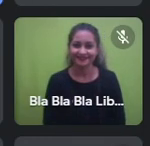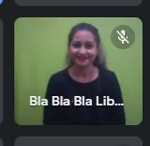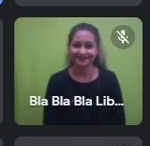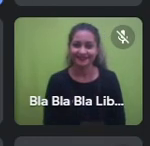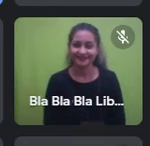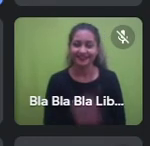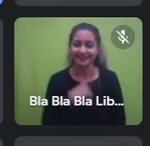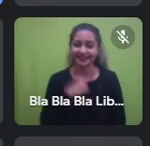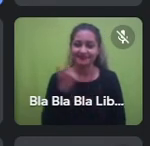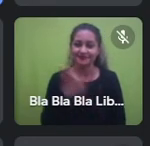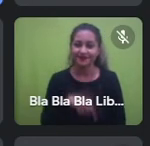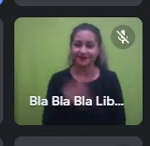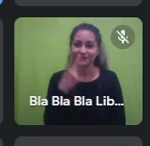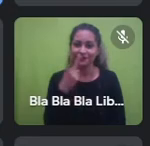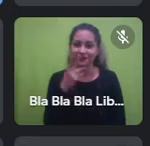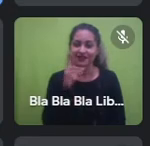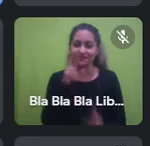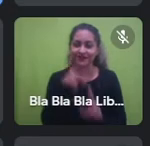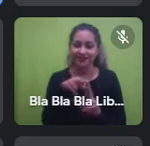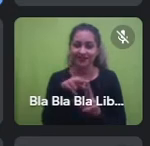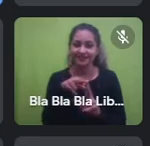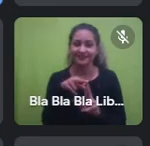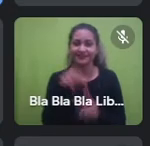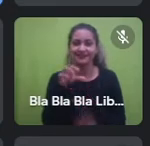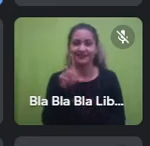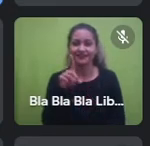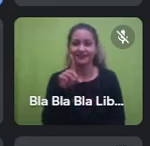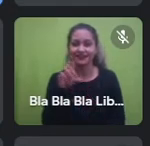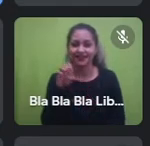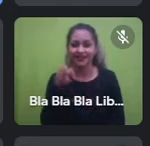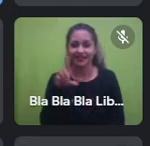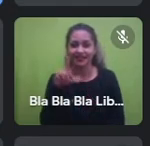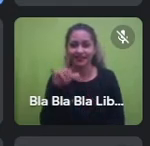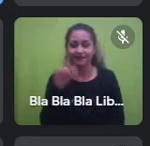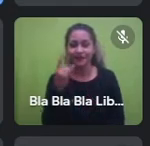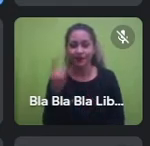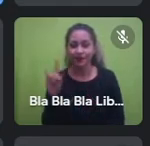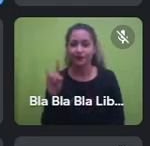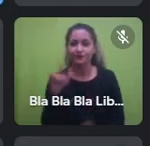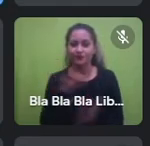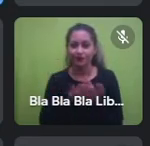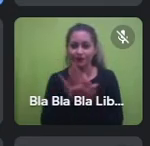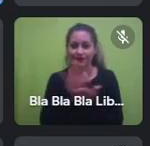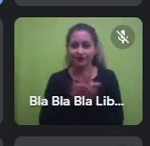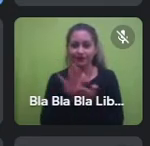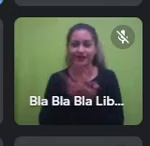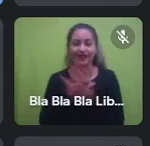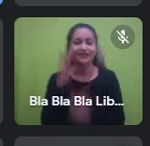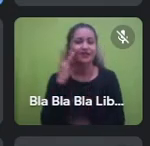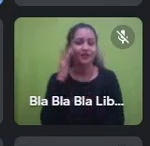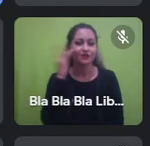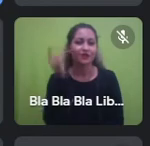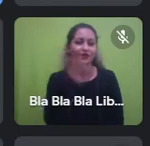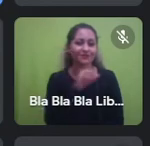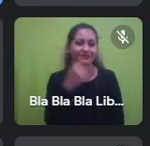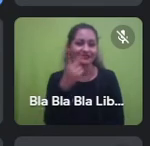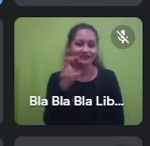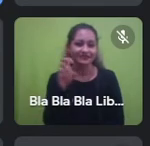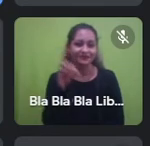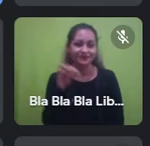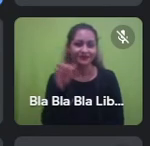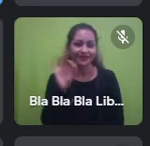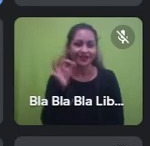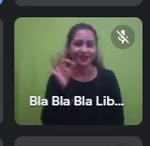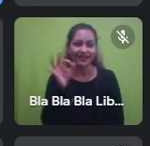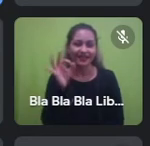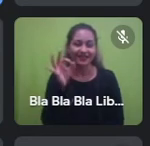duas referências aqui, ó. De Lima são os últimos trabalhos publicados, viu, Tati? Eu acho que eu bati os 15 minutos, né?